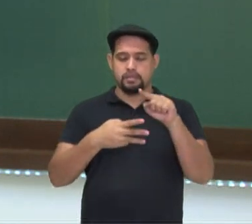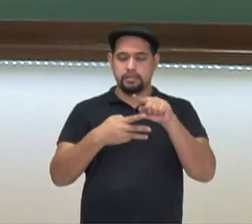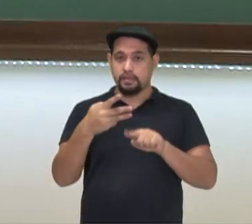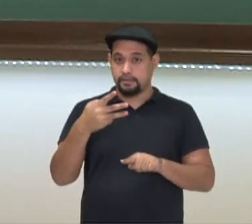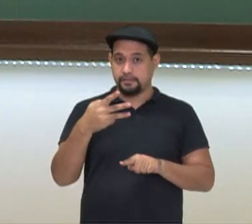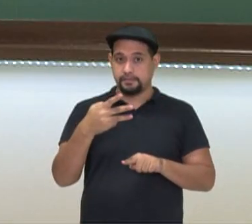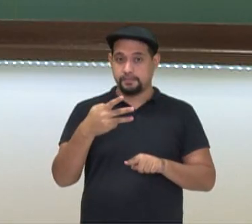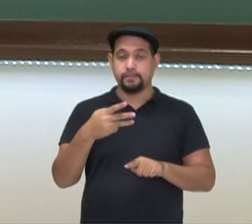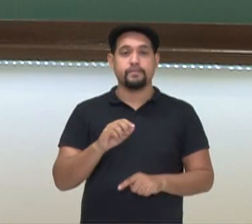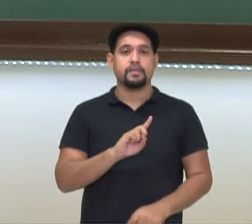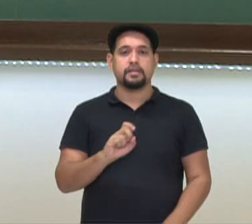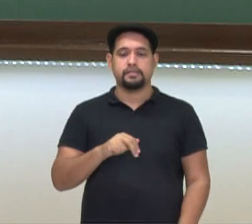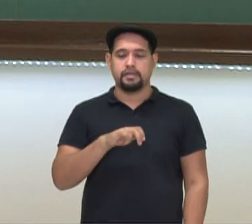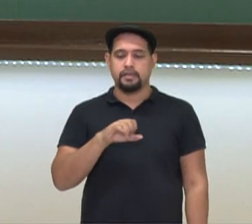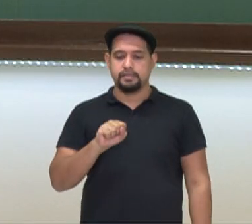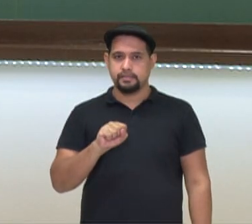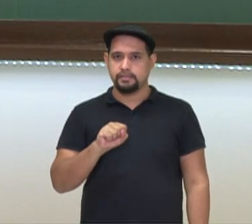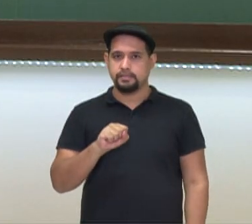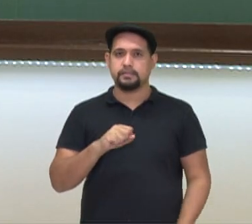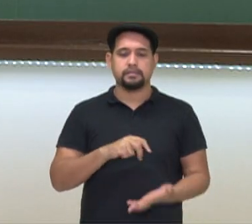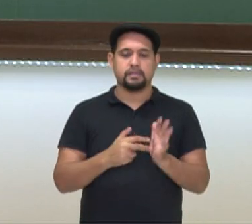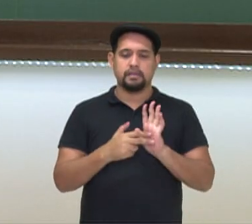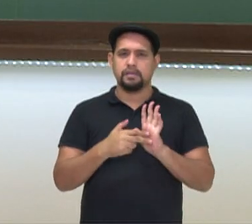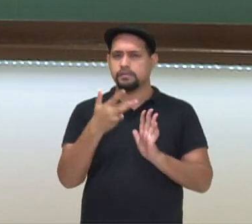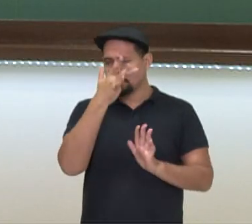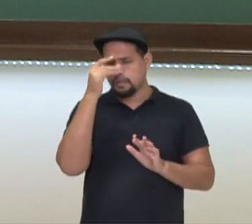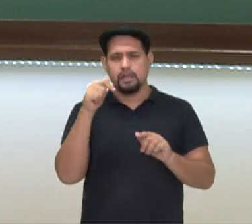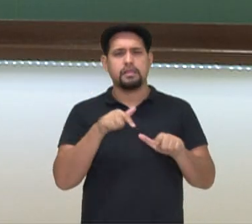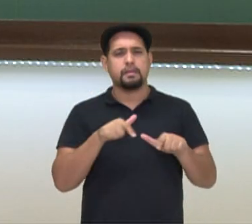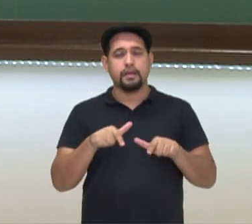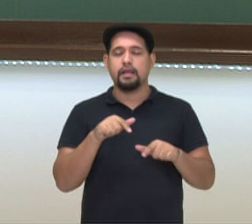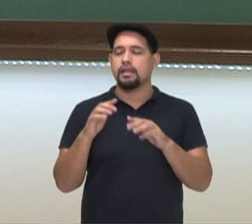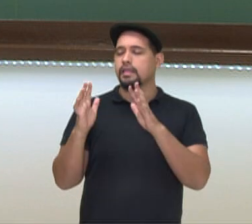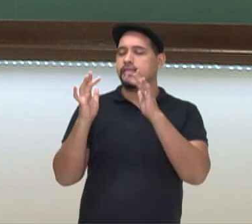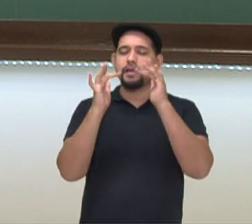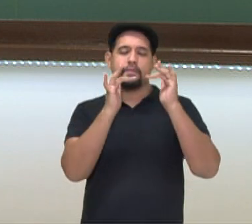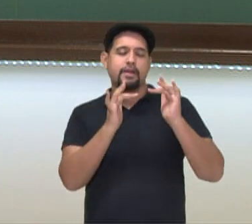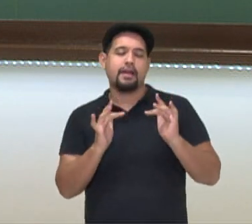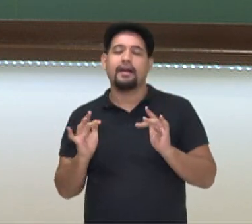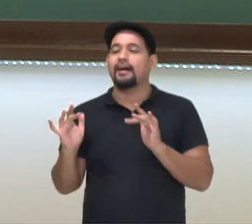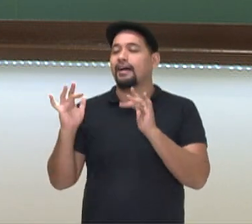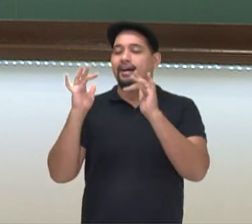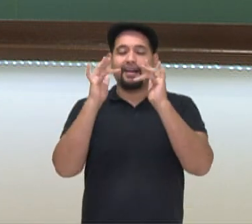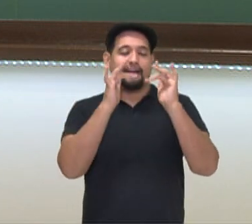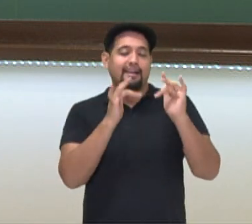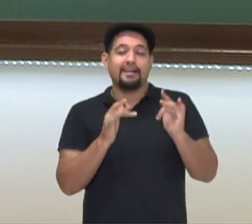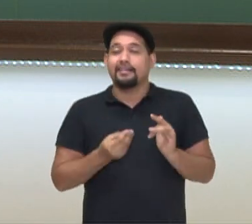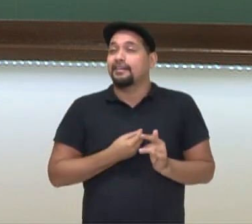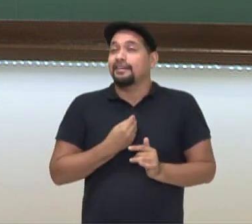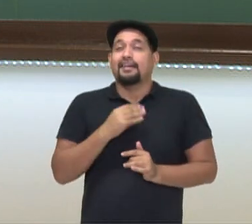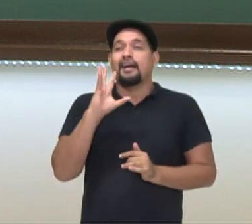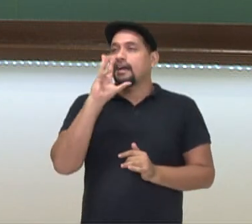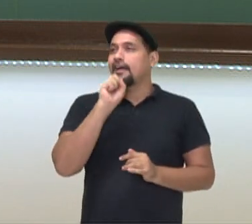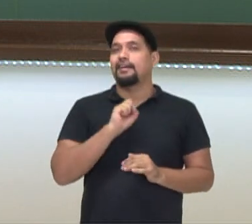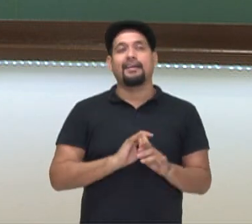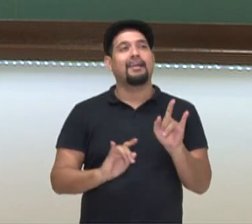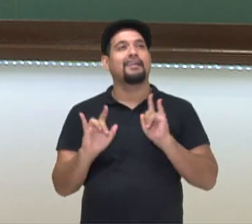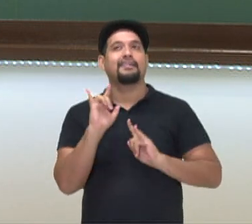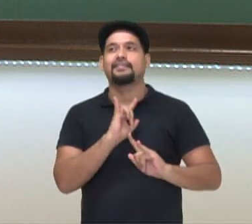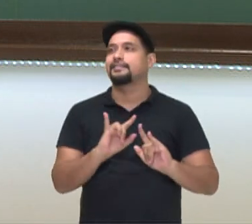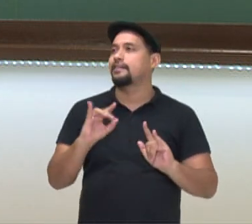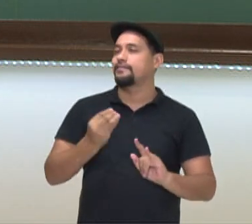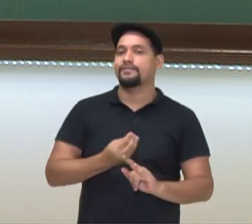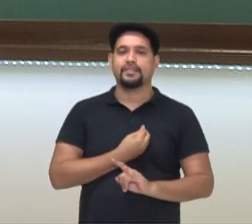3. Zanes, né, que são os criados, enamorados, que vivem para amar, ver a beleza da